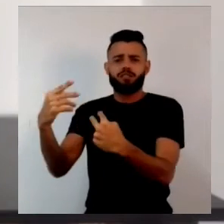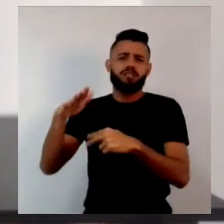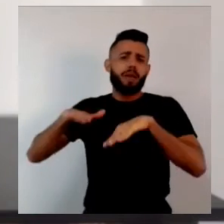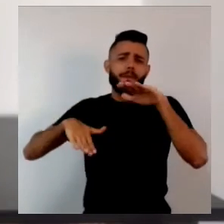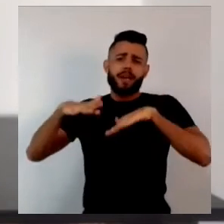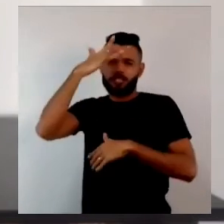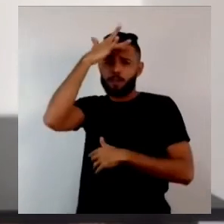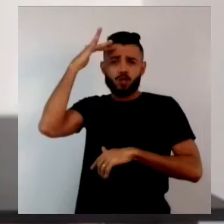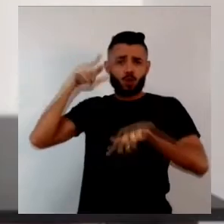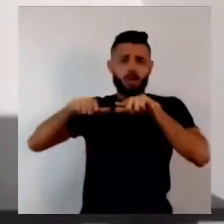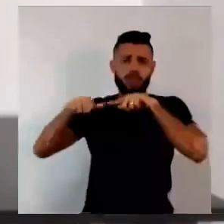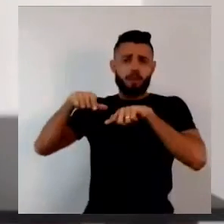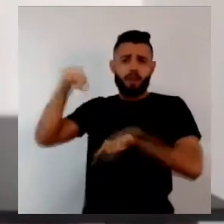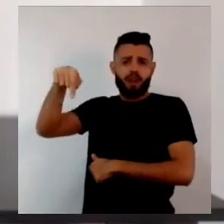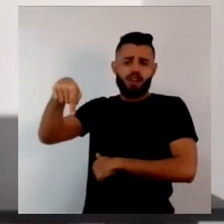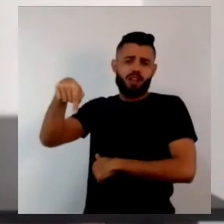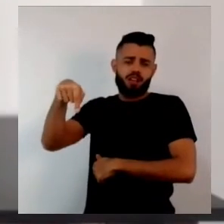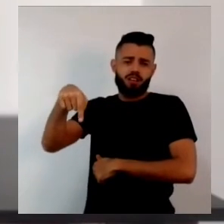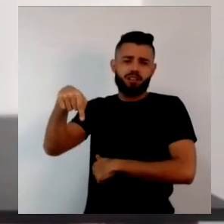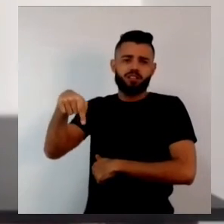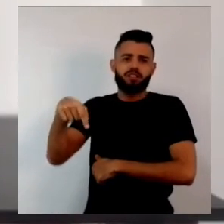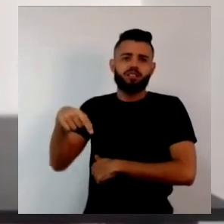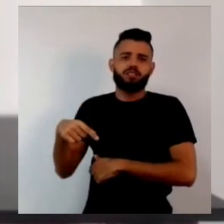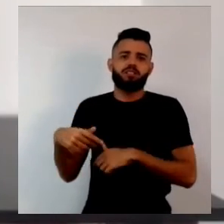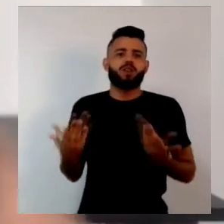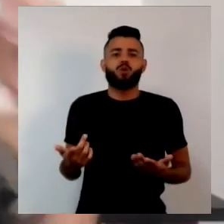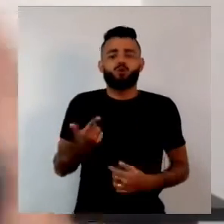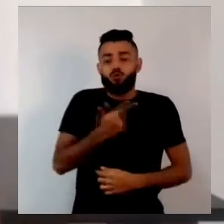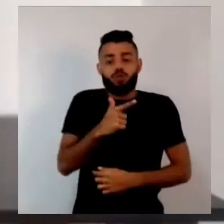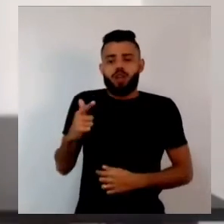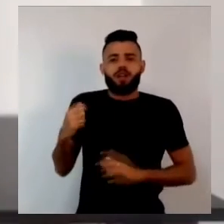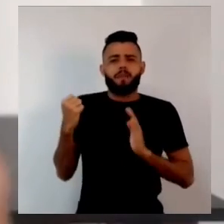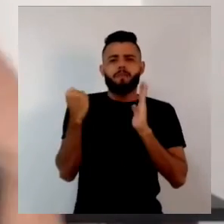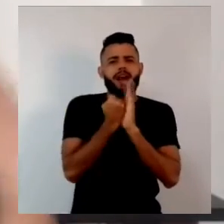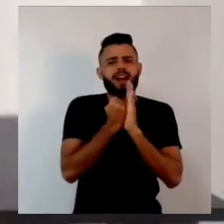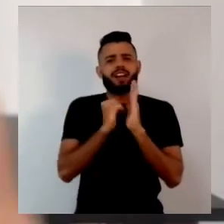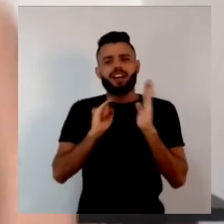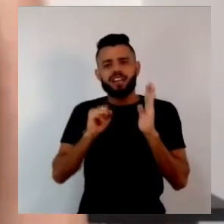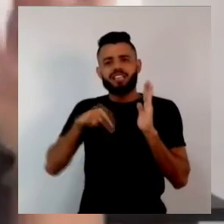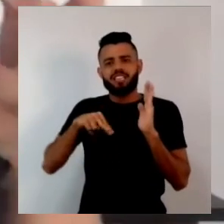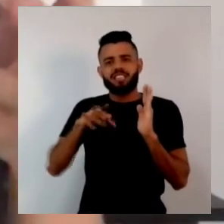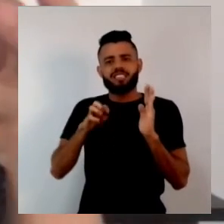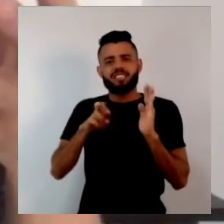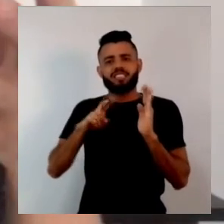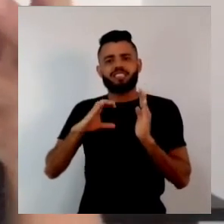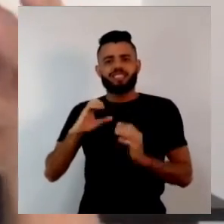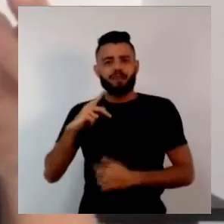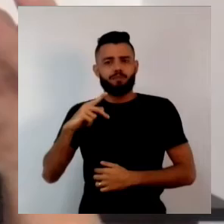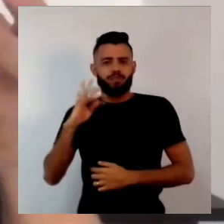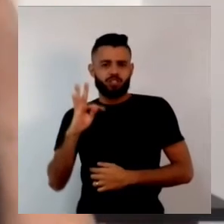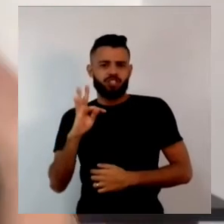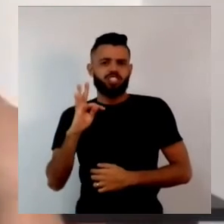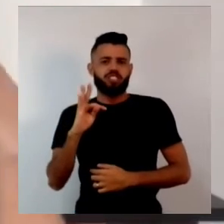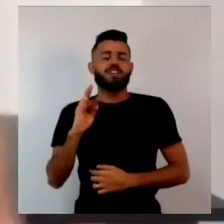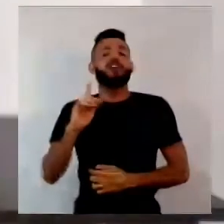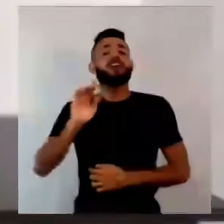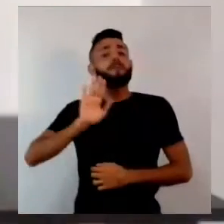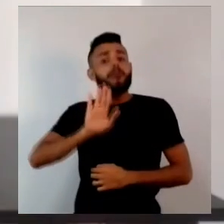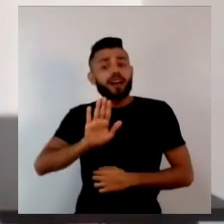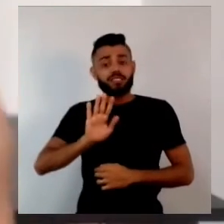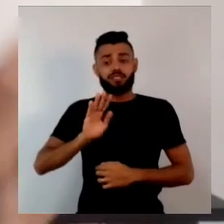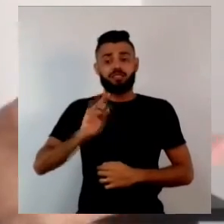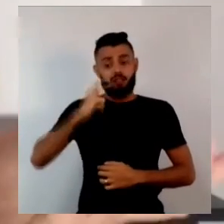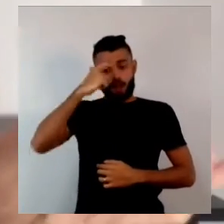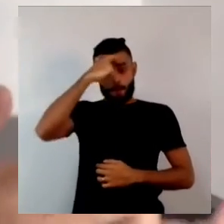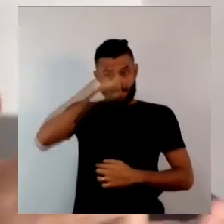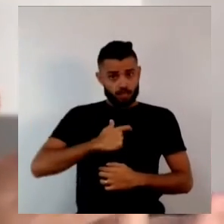redação que não existe o Intercept. A marca não existe. Existe nós que fazemos o Intercept, né? Se não fôssemos nós